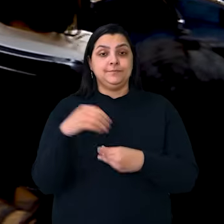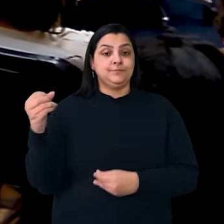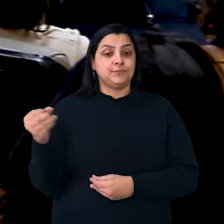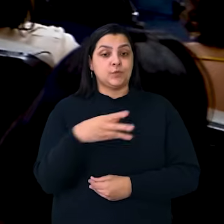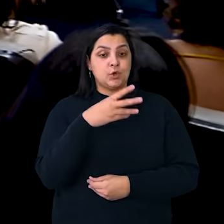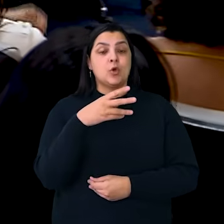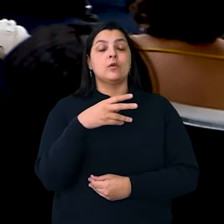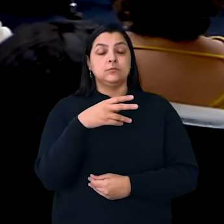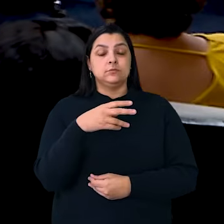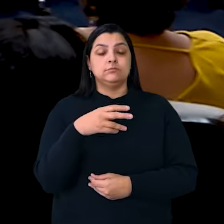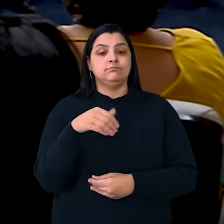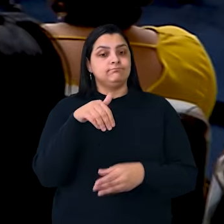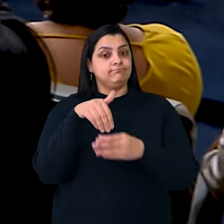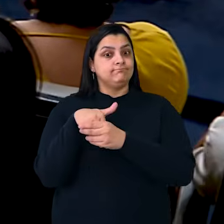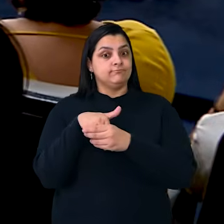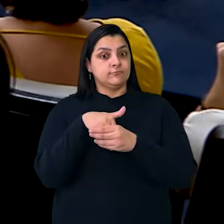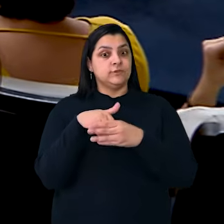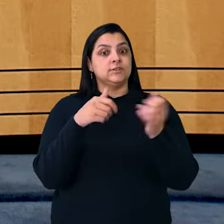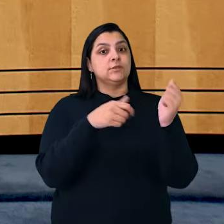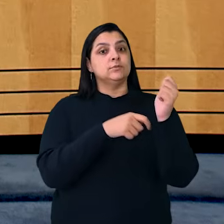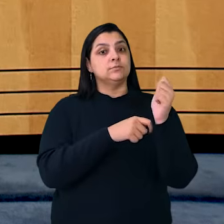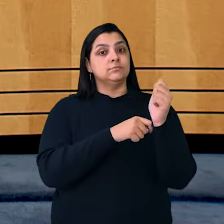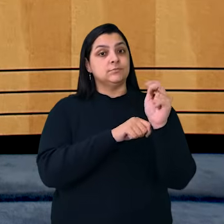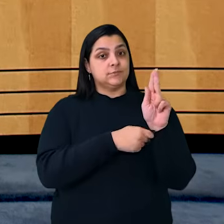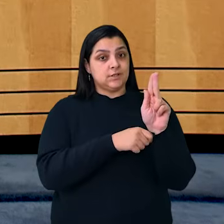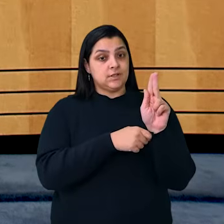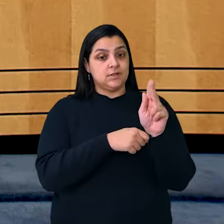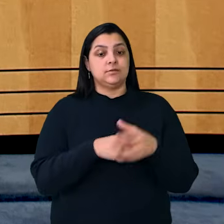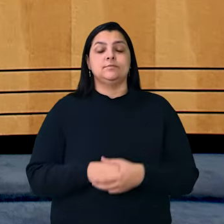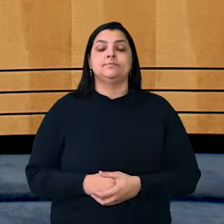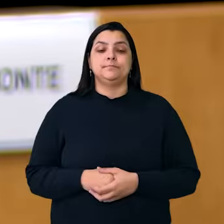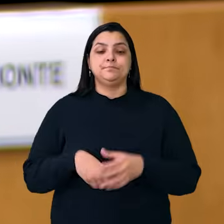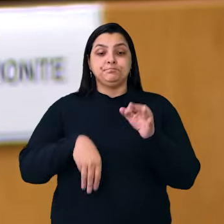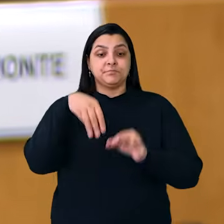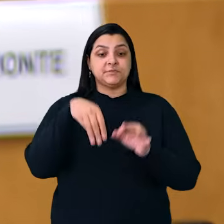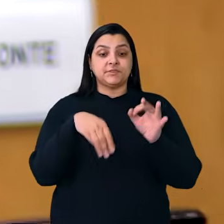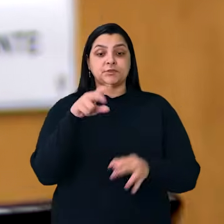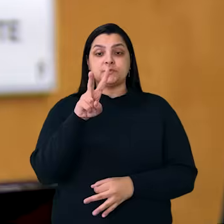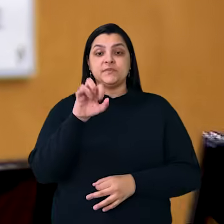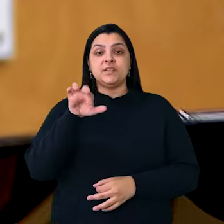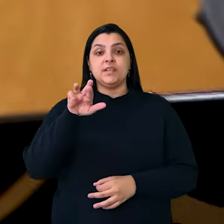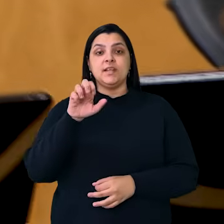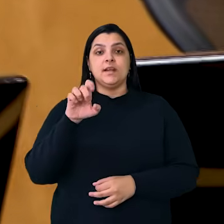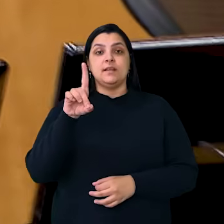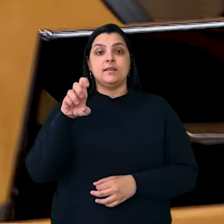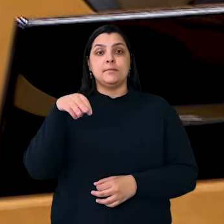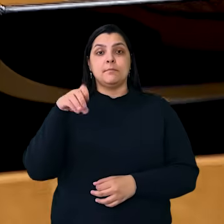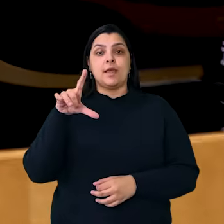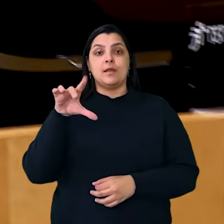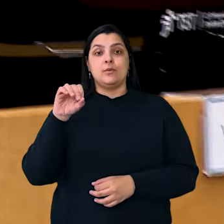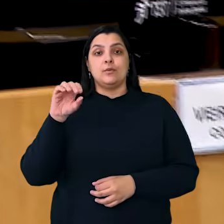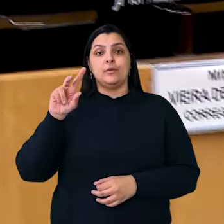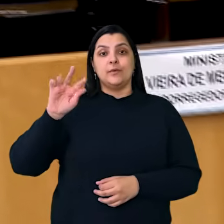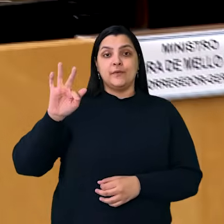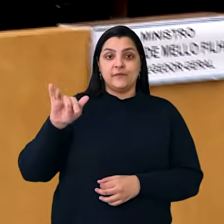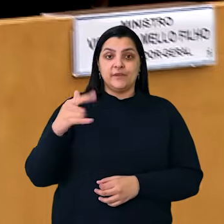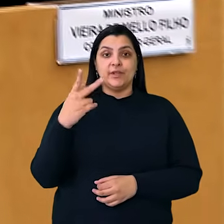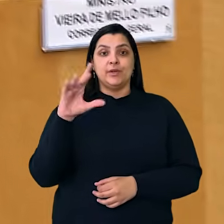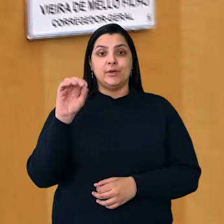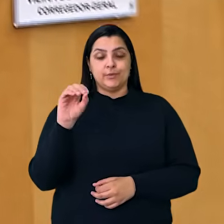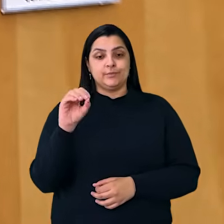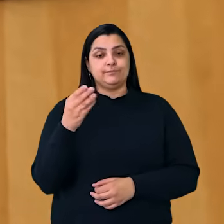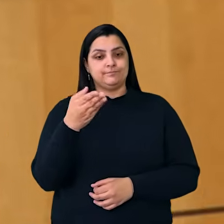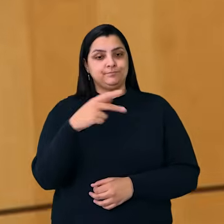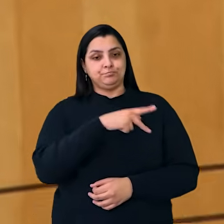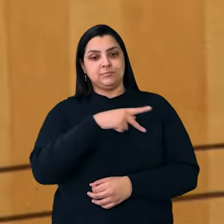os novos dirigentes foi secreta. Por unanimidade, o ministro Vieira de Mello Filho foi eleito presidente do Tribunal